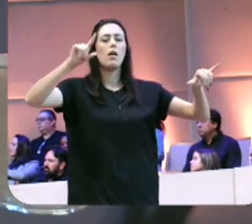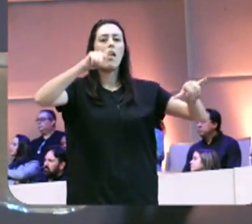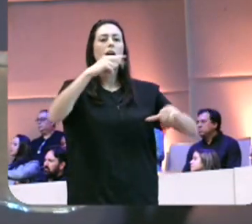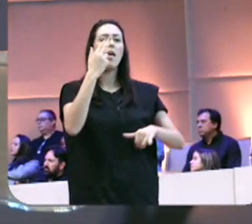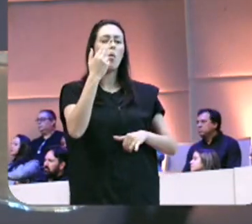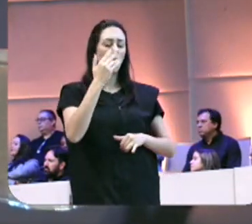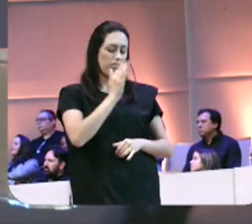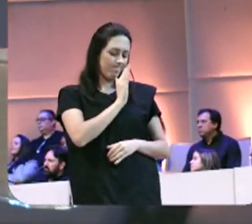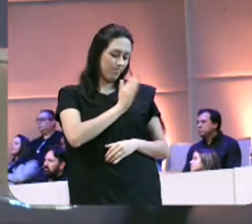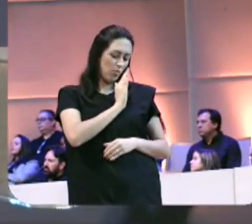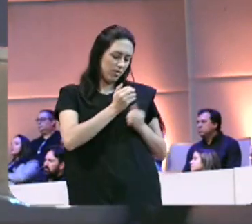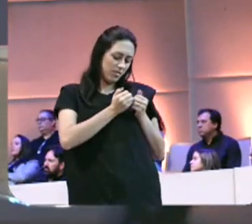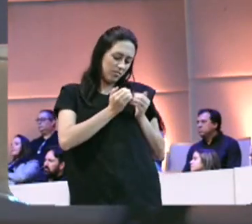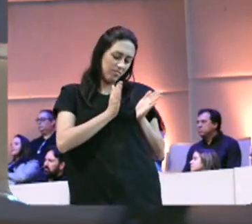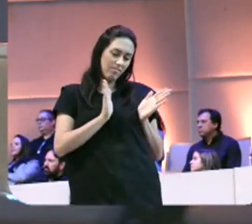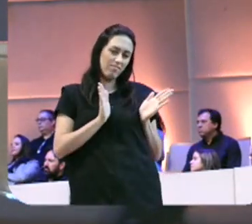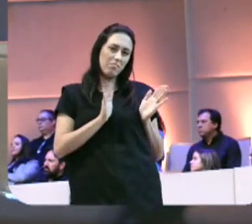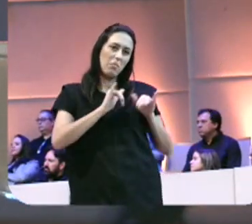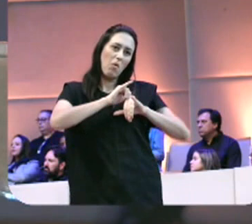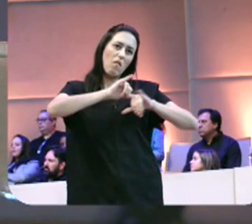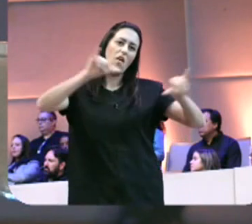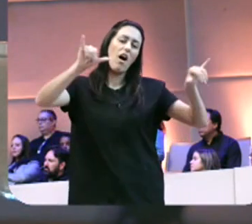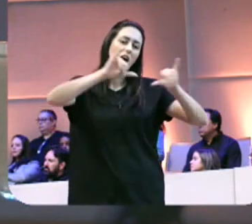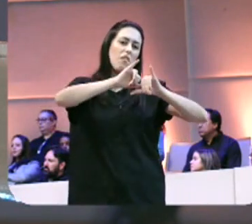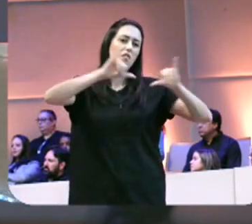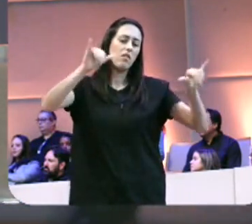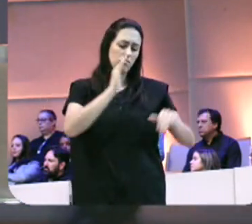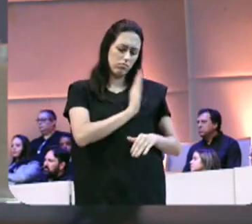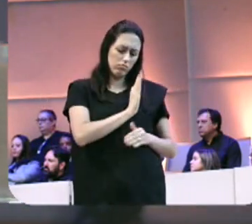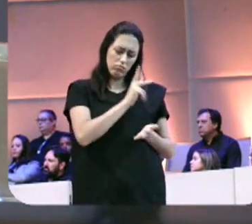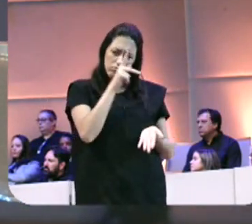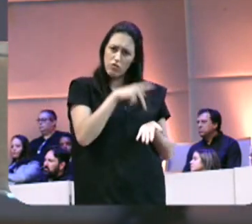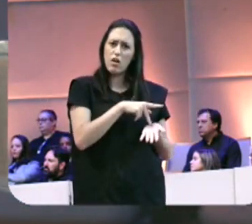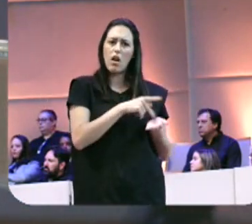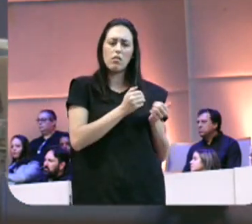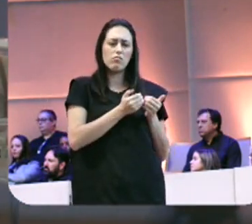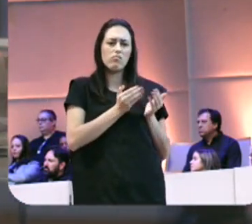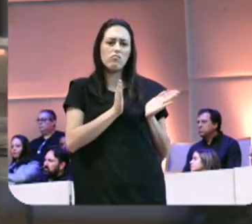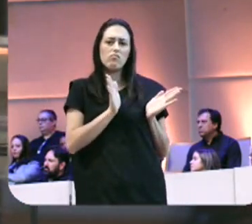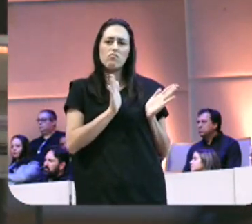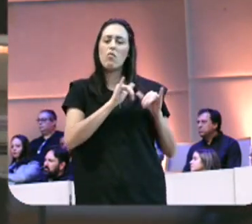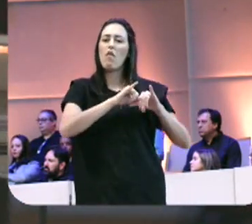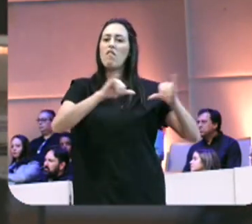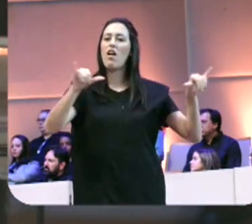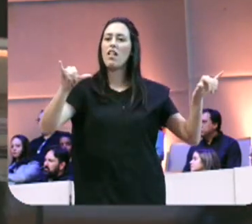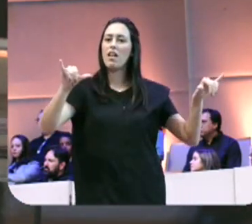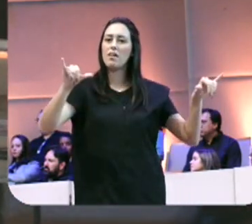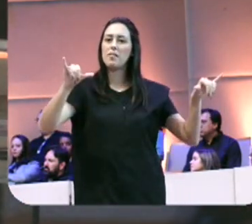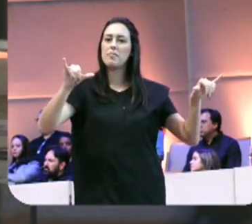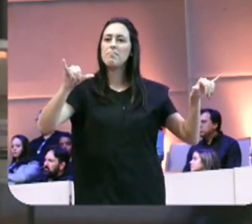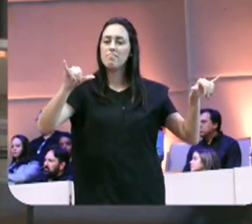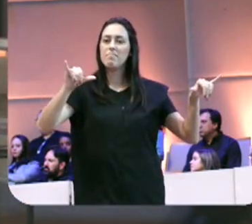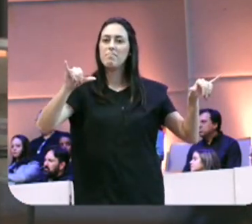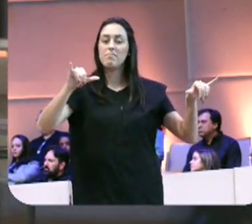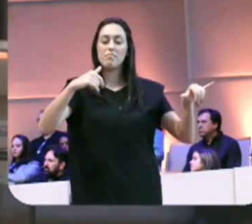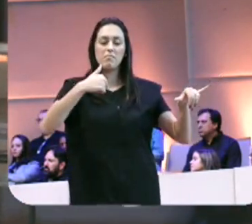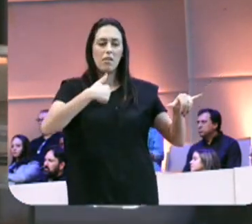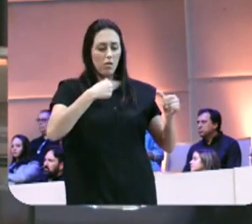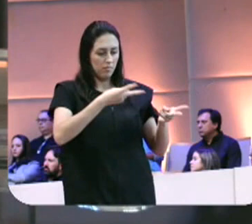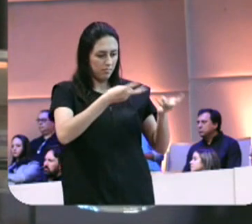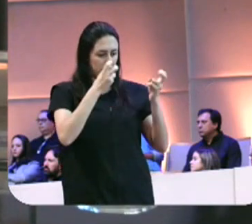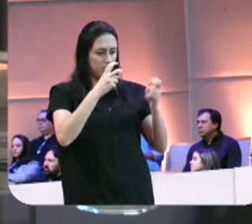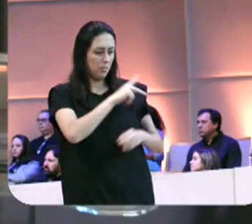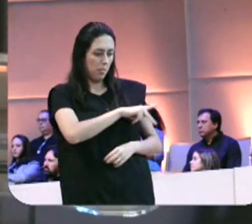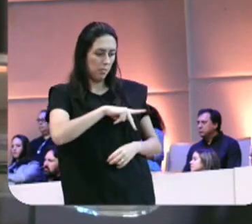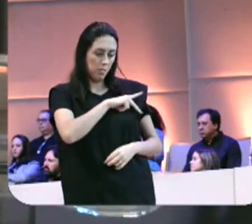daquela pessoa. E sabe, uma coisa que é interessante na palavra de Deus, que tanto o apóstolo Paulo